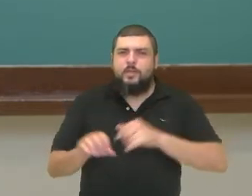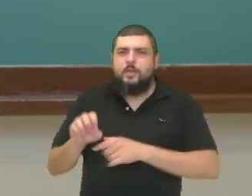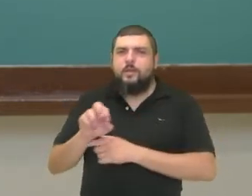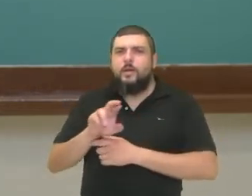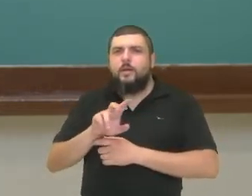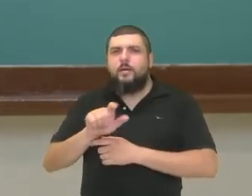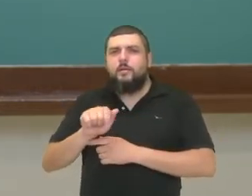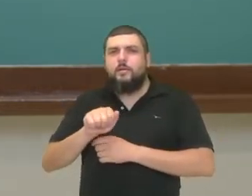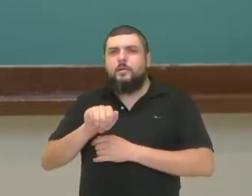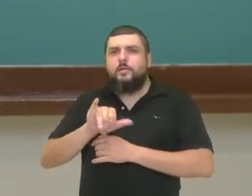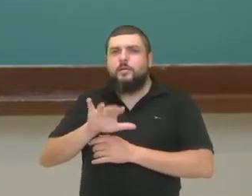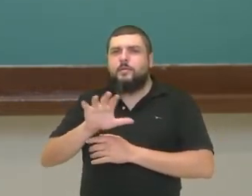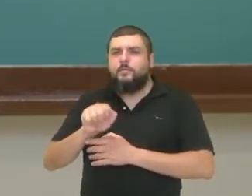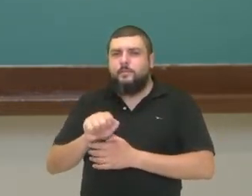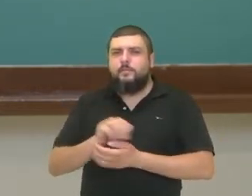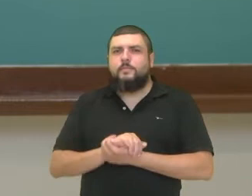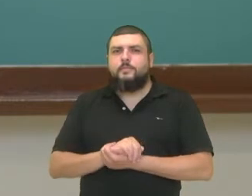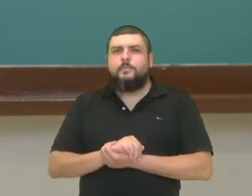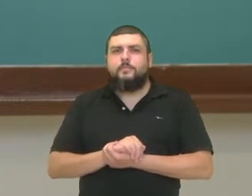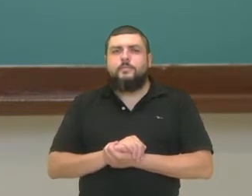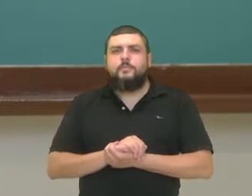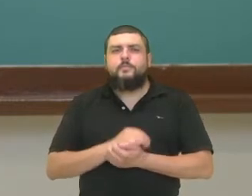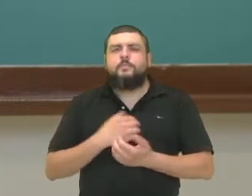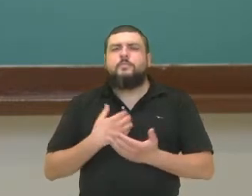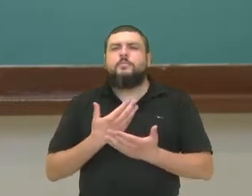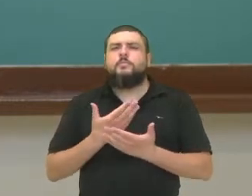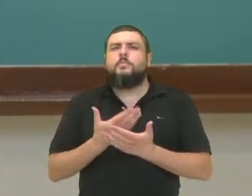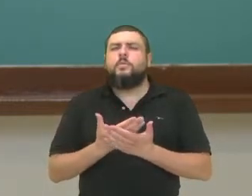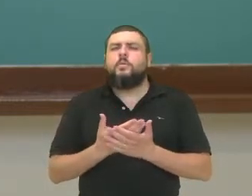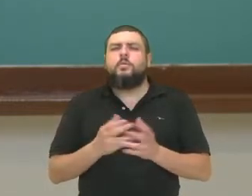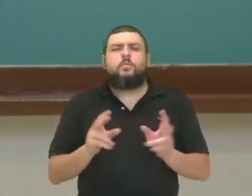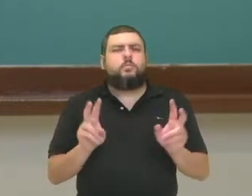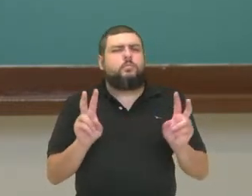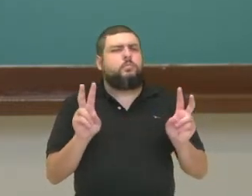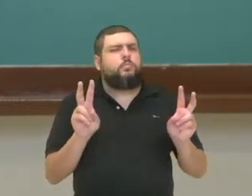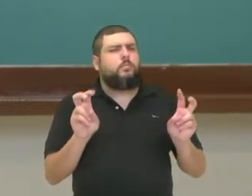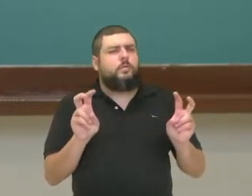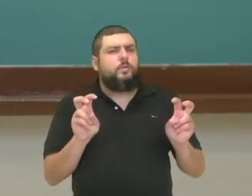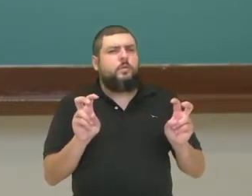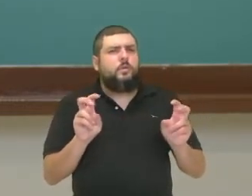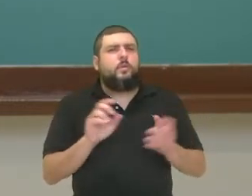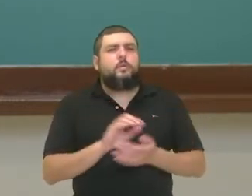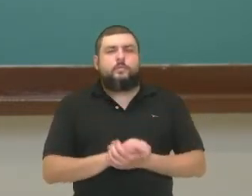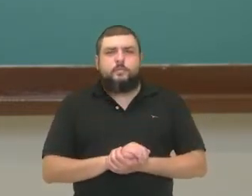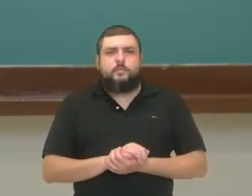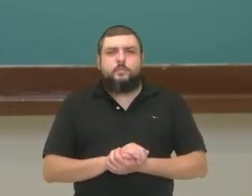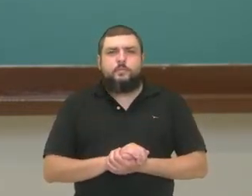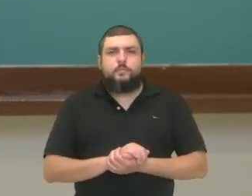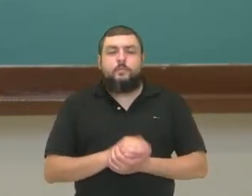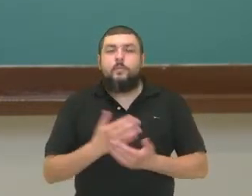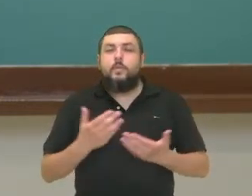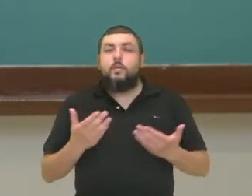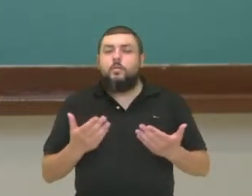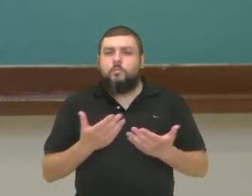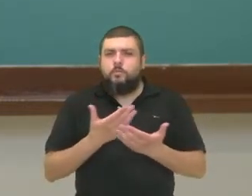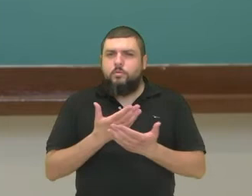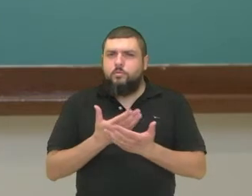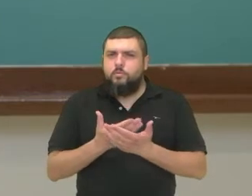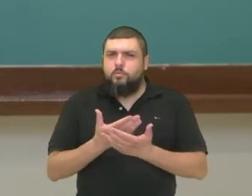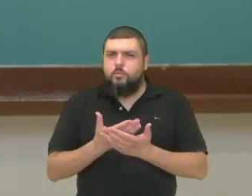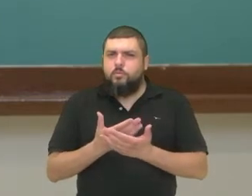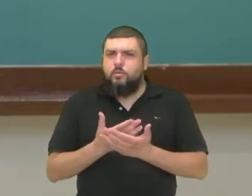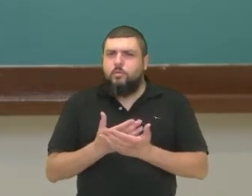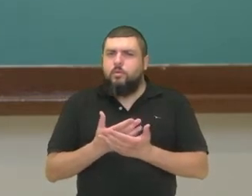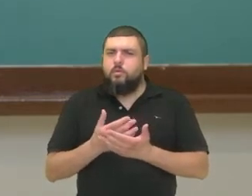e nesta aula, professor, nesta aula de Química Orgânica nós vamos estudar um pouco mais